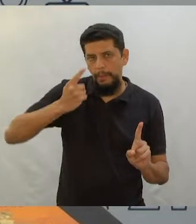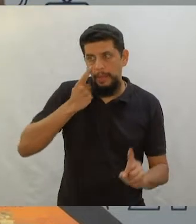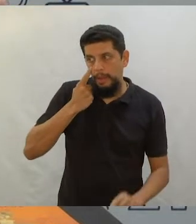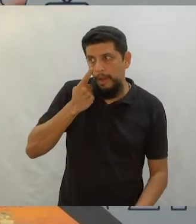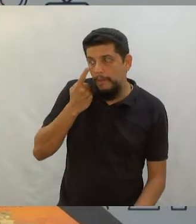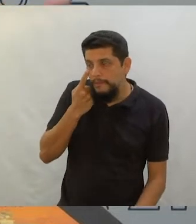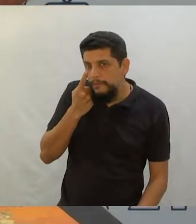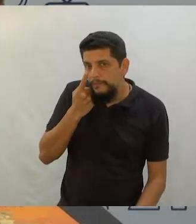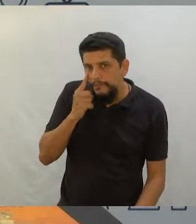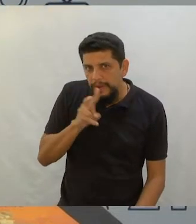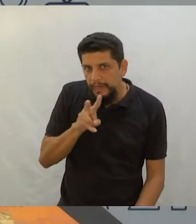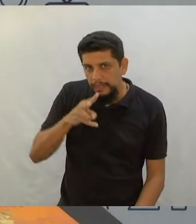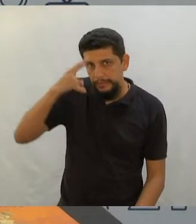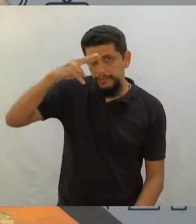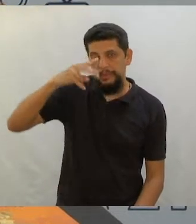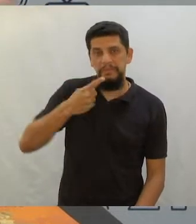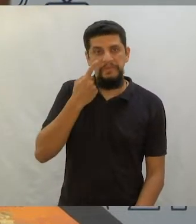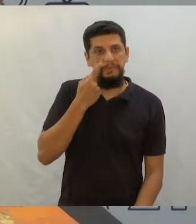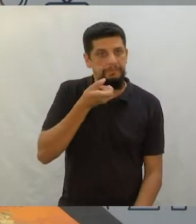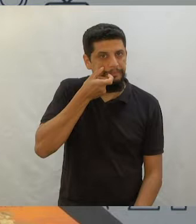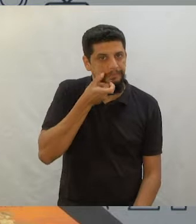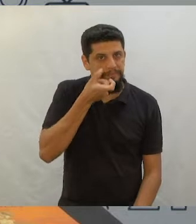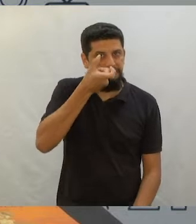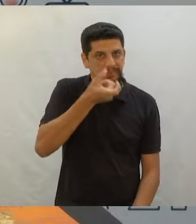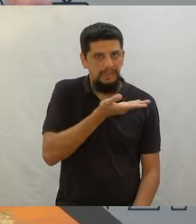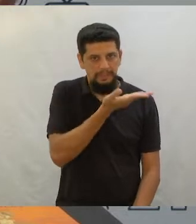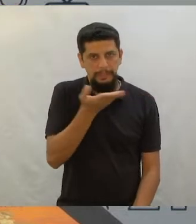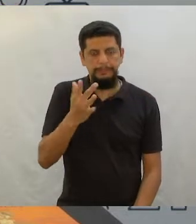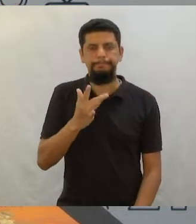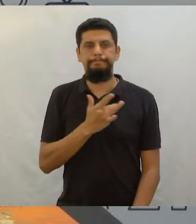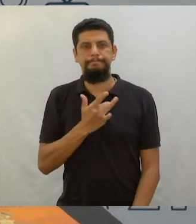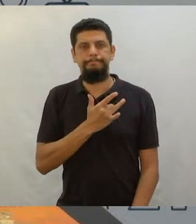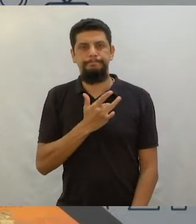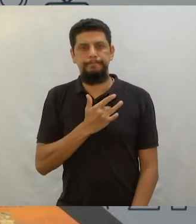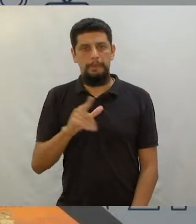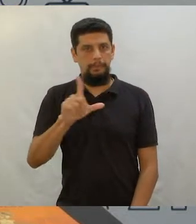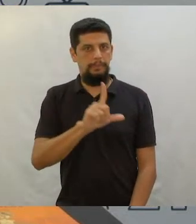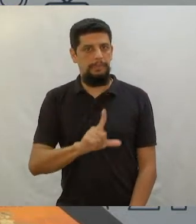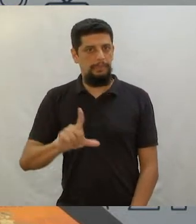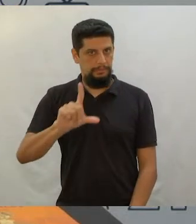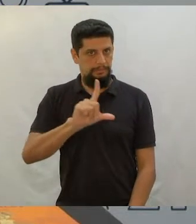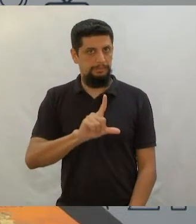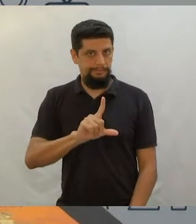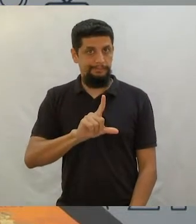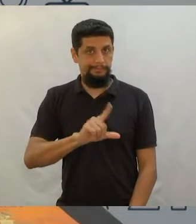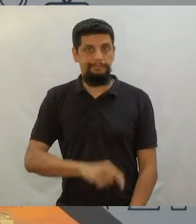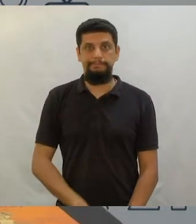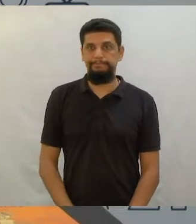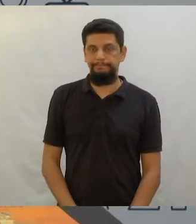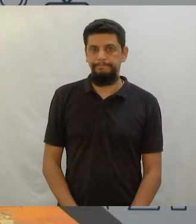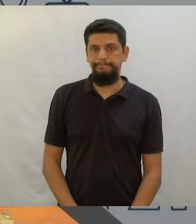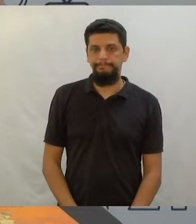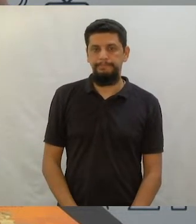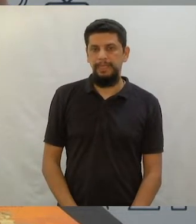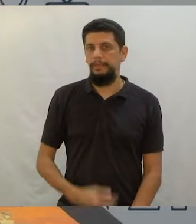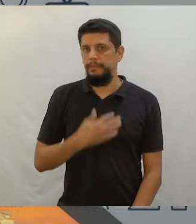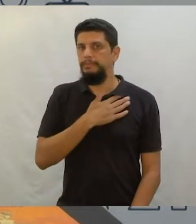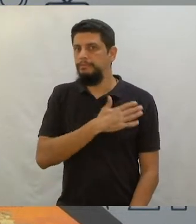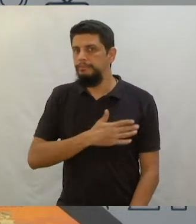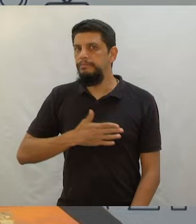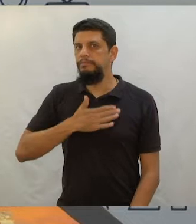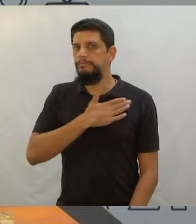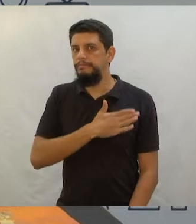ouvia histórias olha como é interessante Você já tá se apaixonando também pela literatura tá